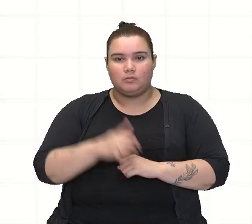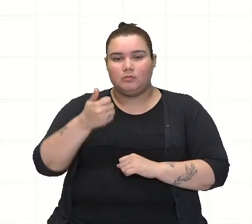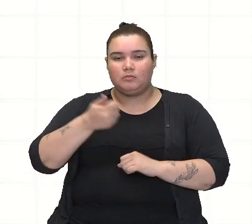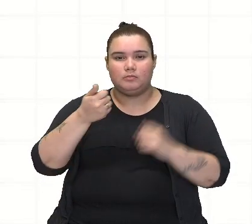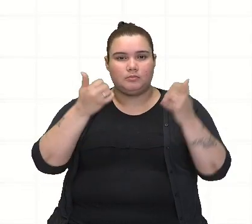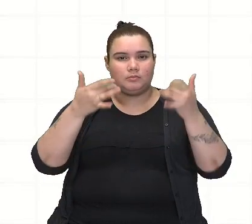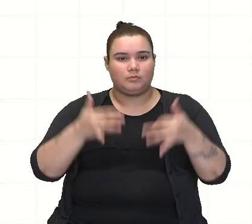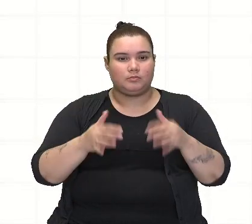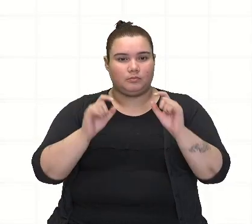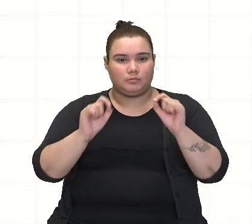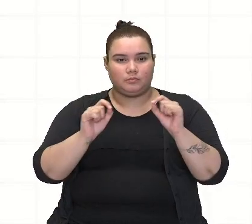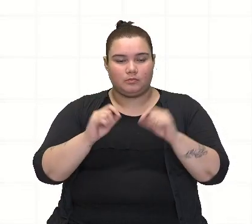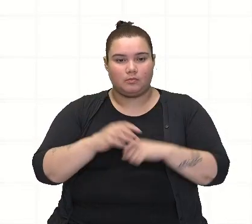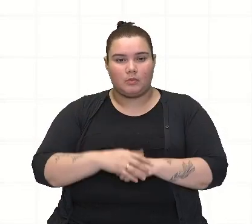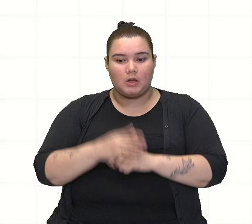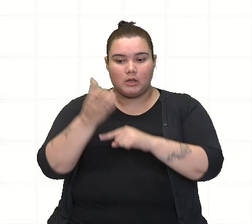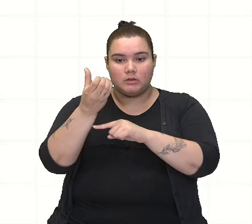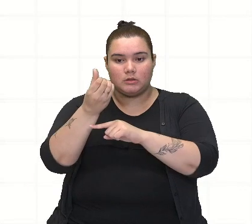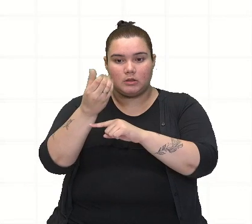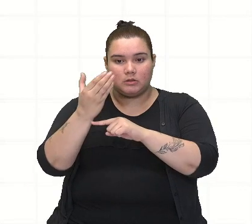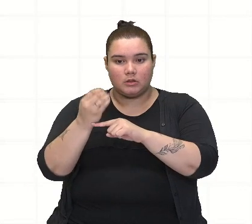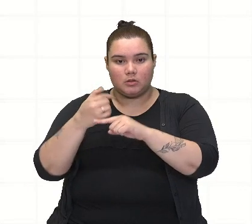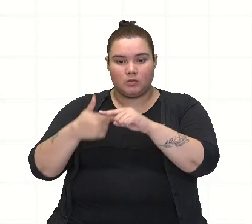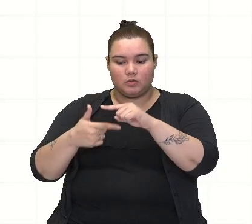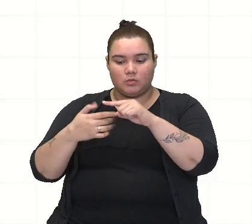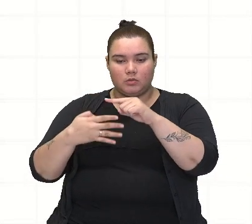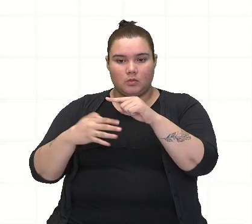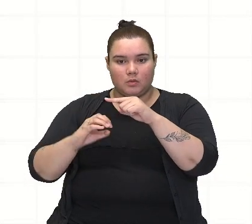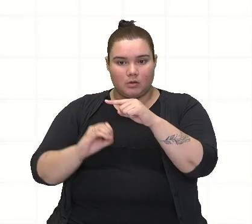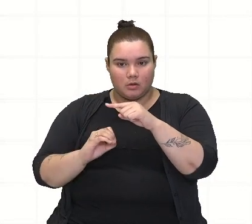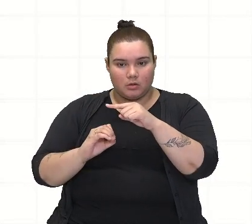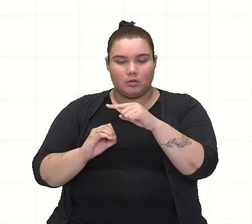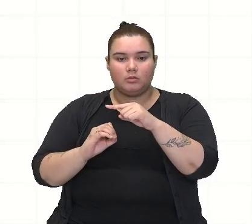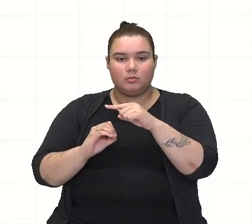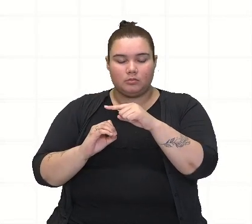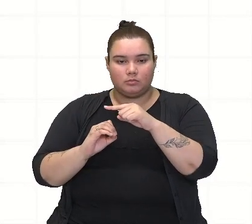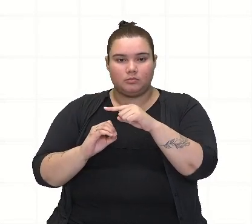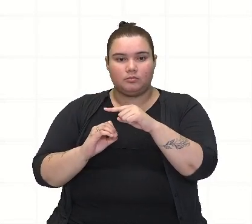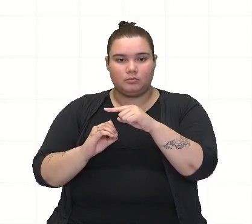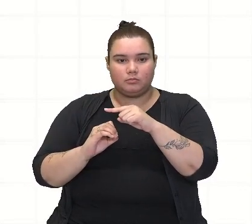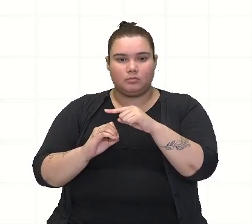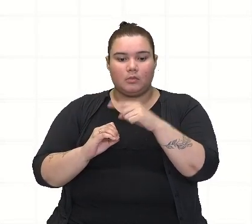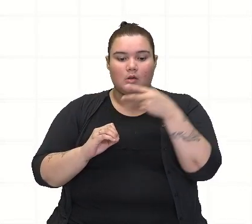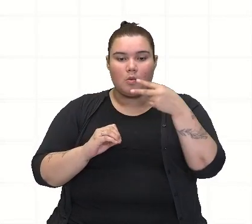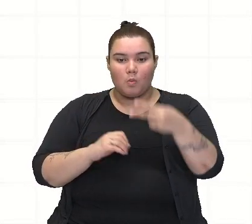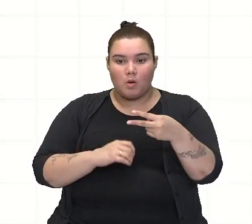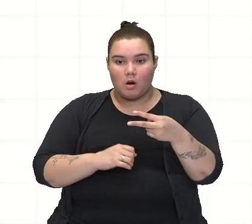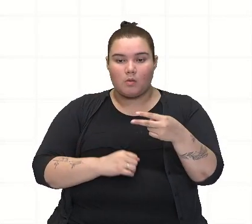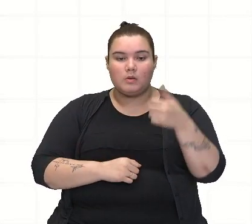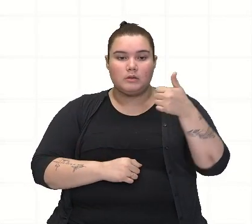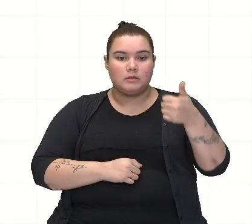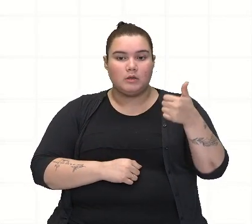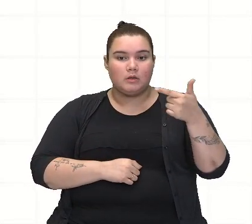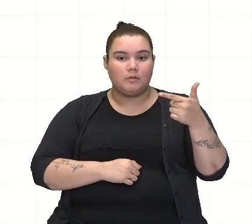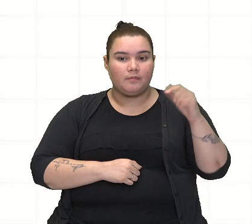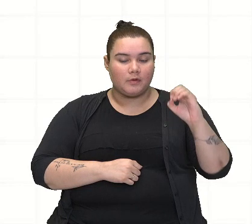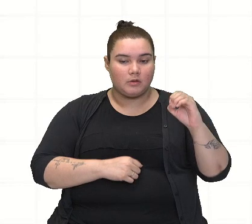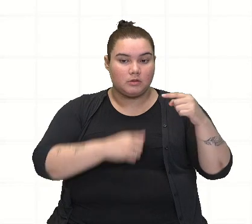situação, 60 está para 240, assim como 120 está